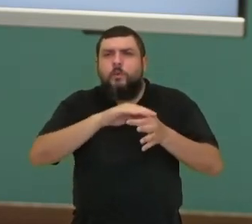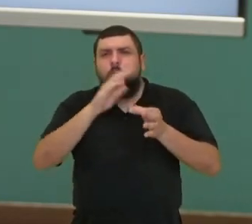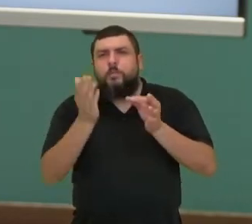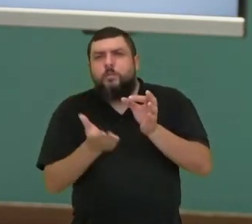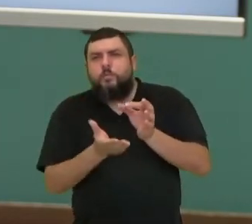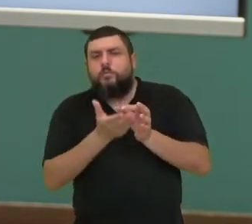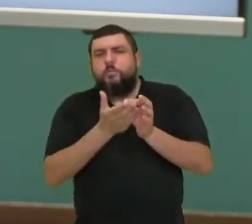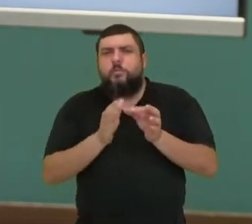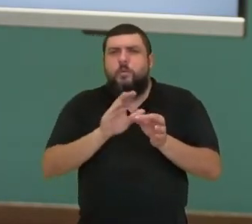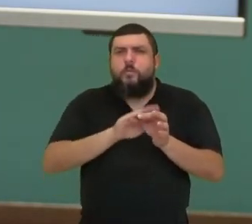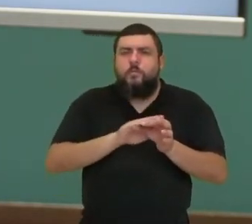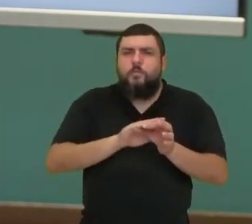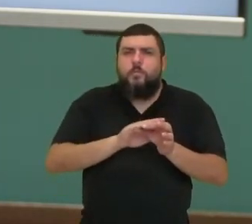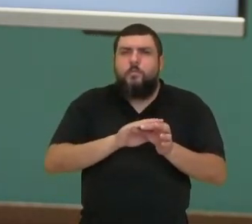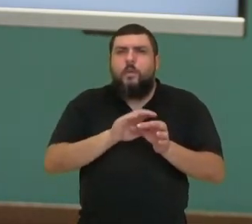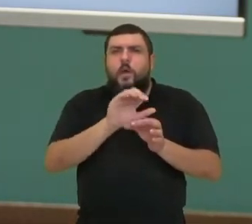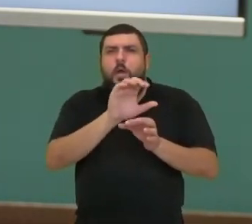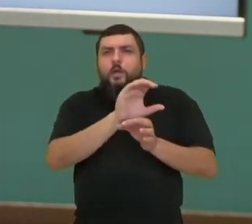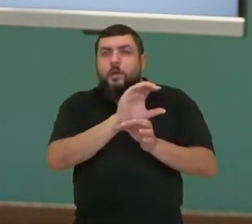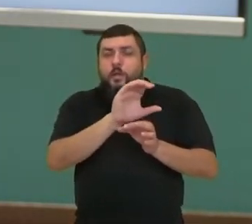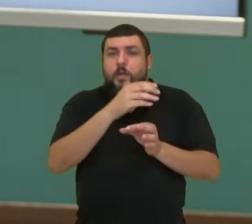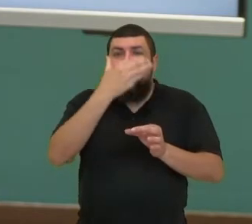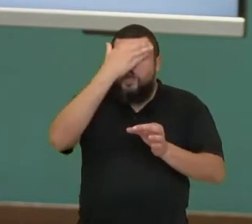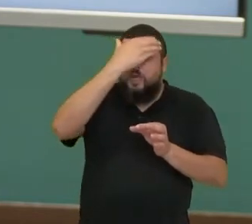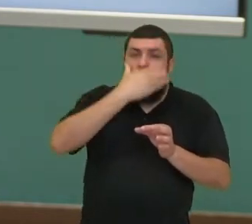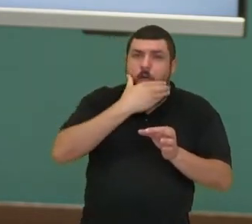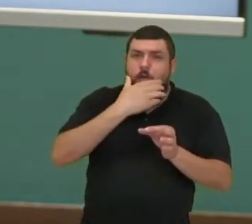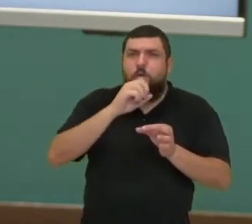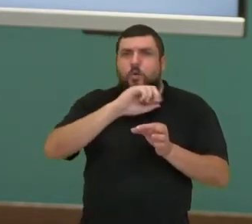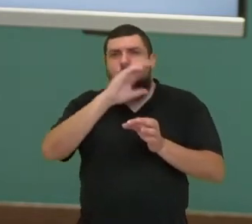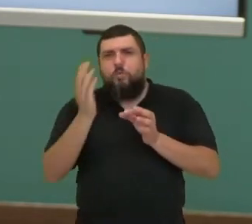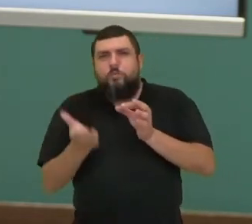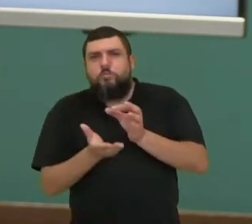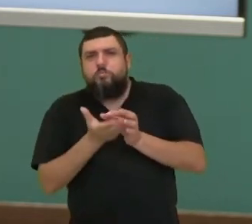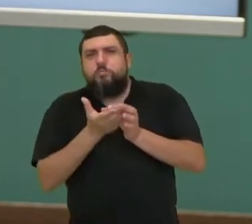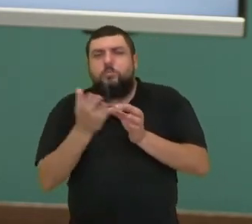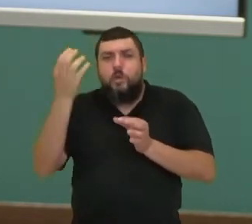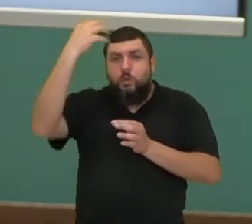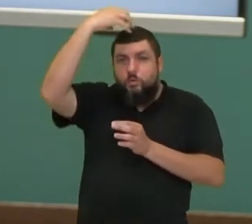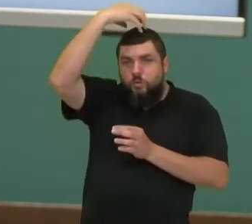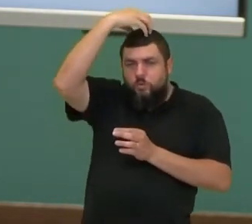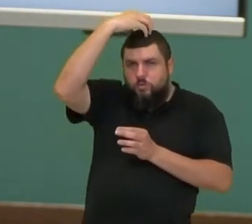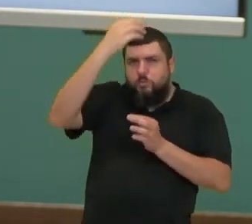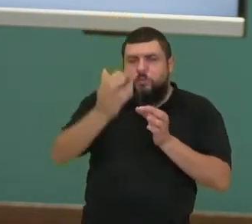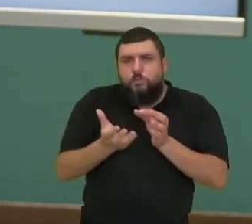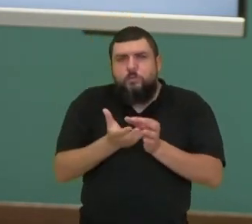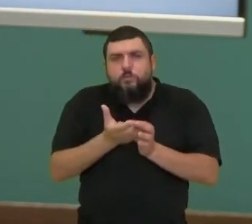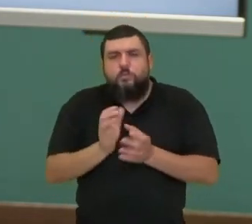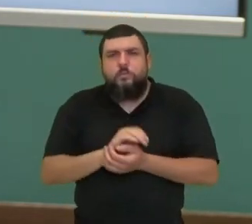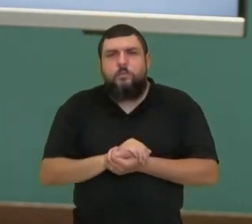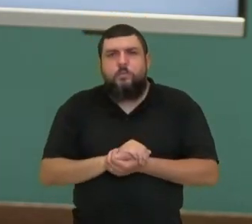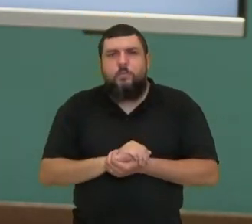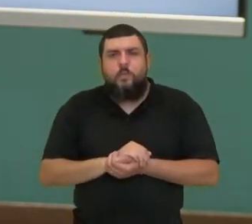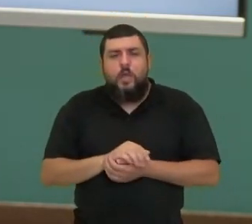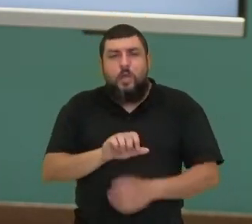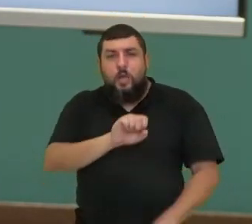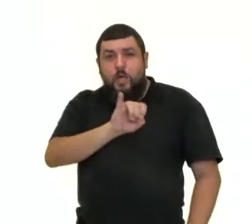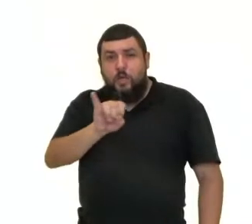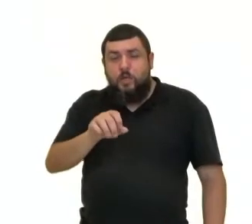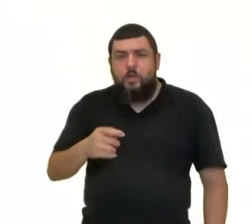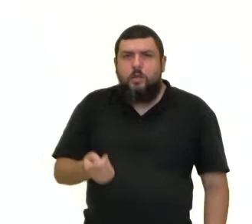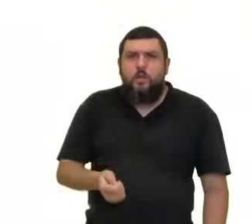ou coroa. Olha lá, cara ou coroa. Então, quando a gente joga uma moeda para